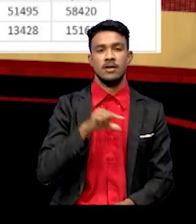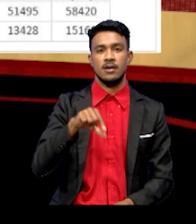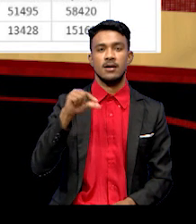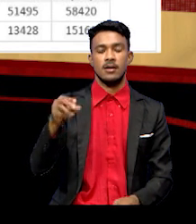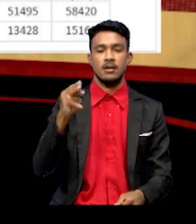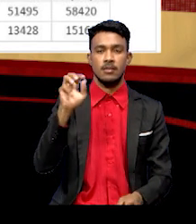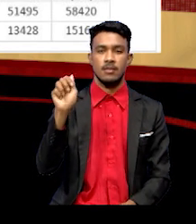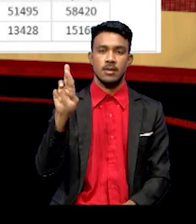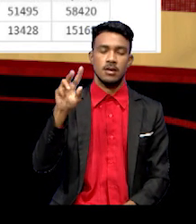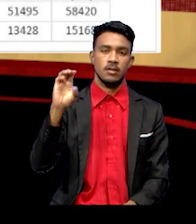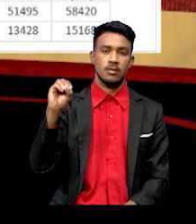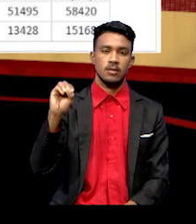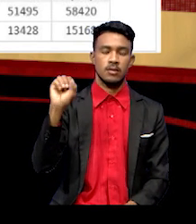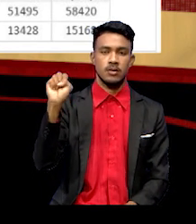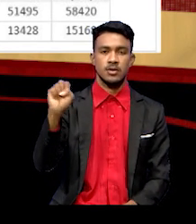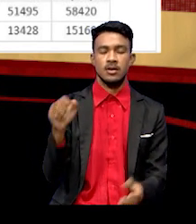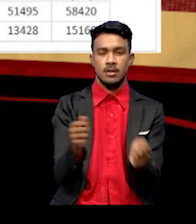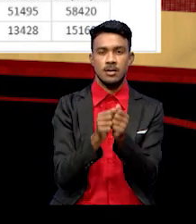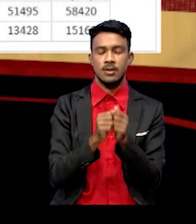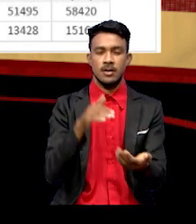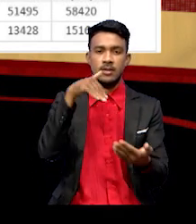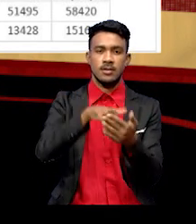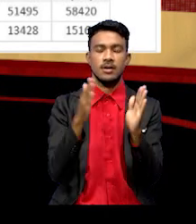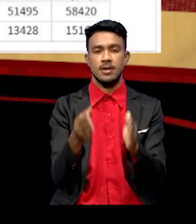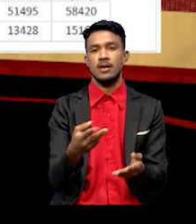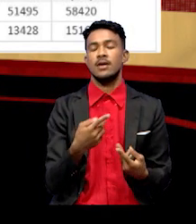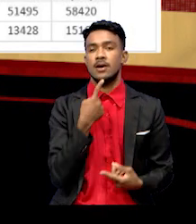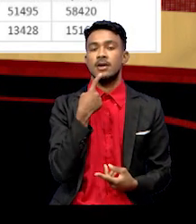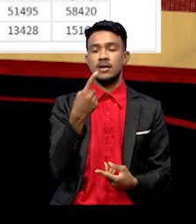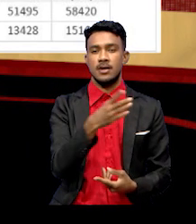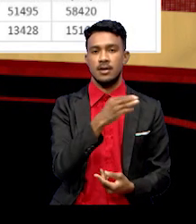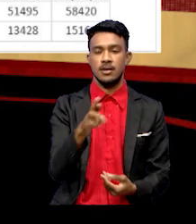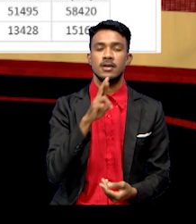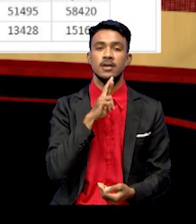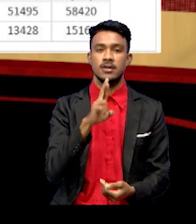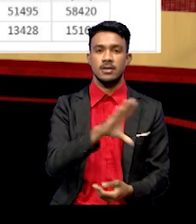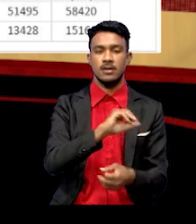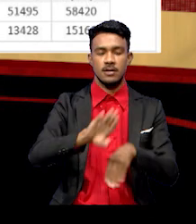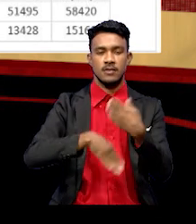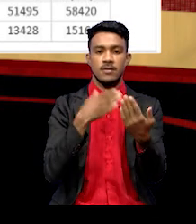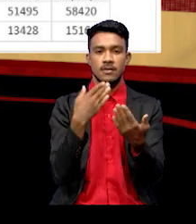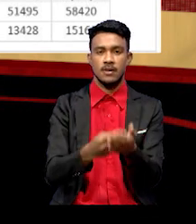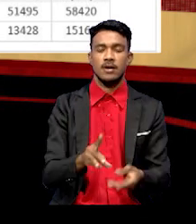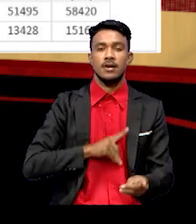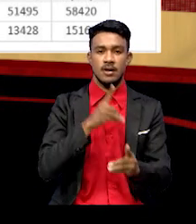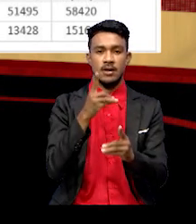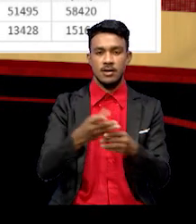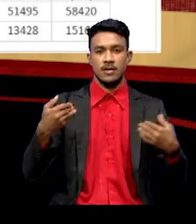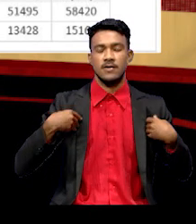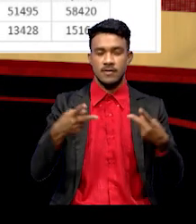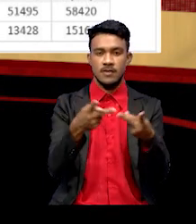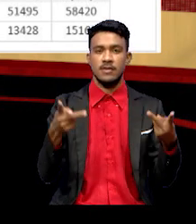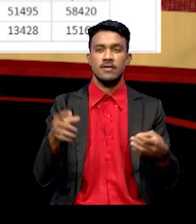nudar estudante hateten, antes ne, nia resista ou nia naran ia formato ho de exerce nia direito ia centro